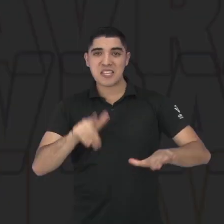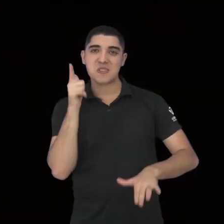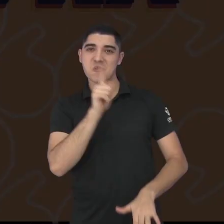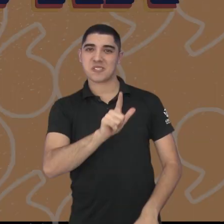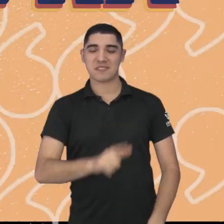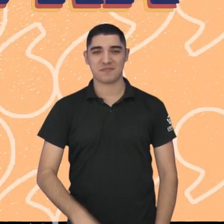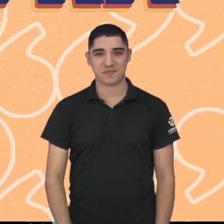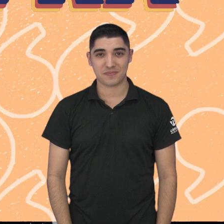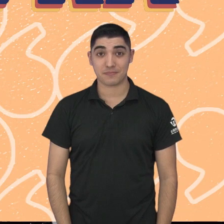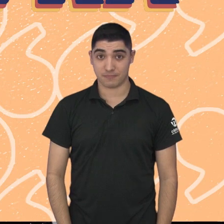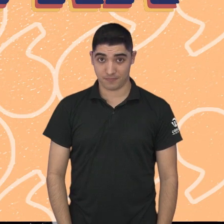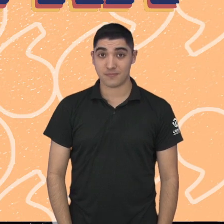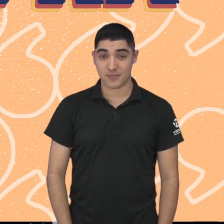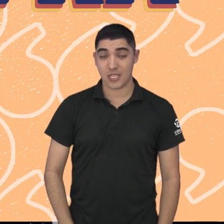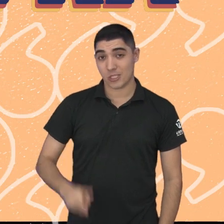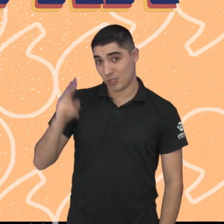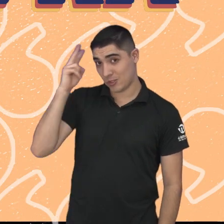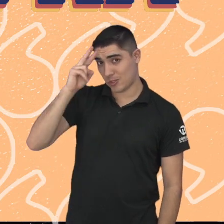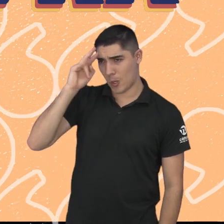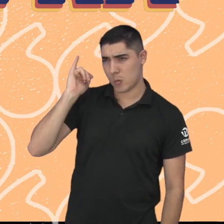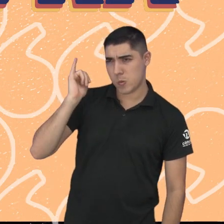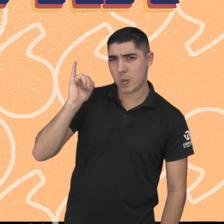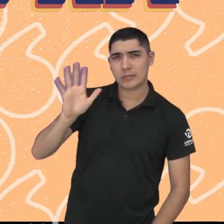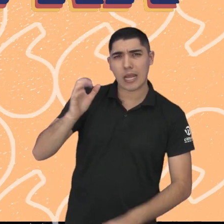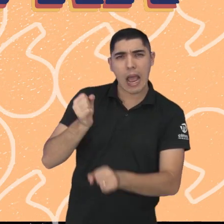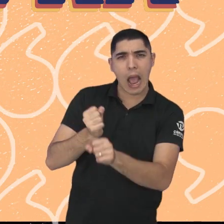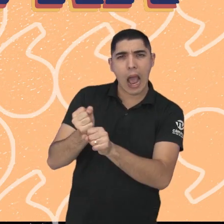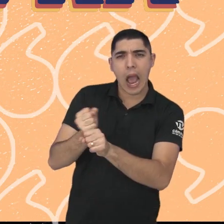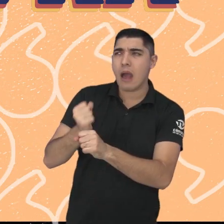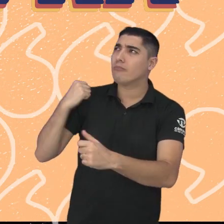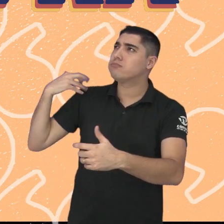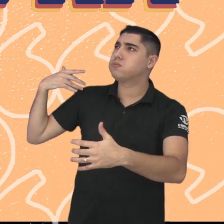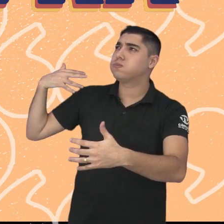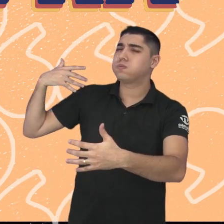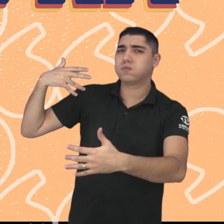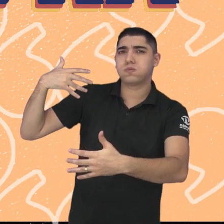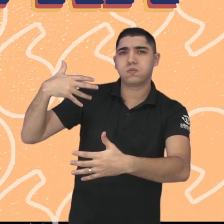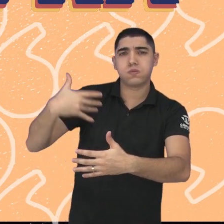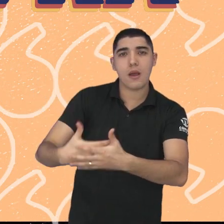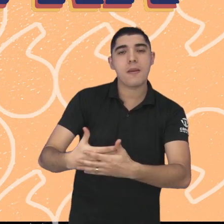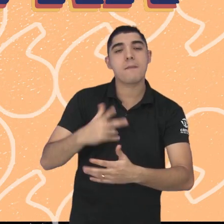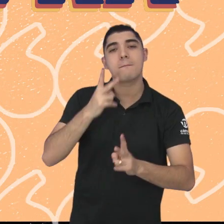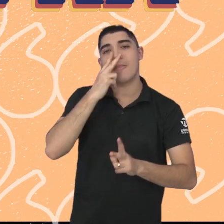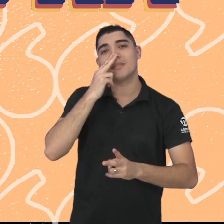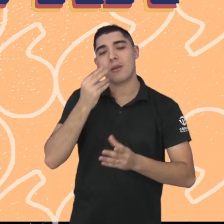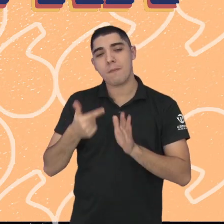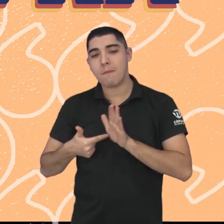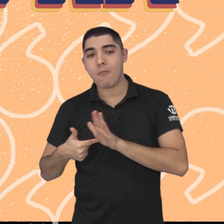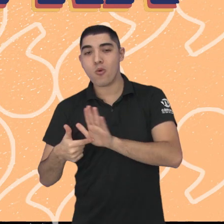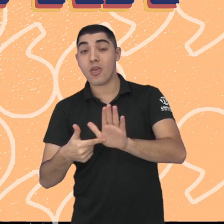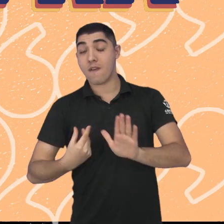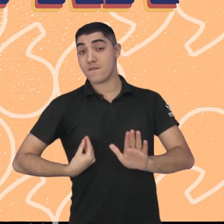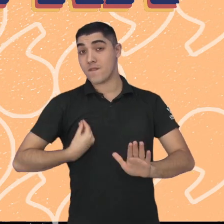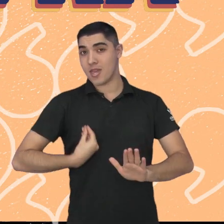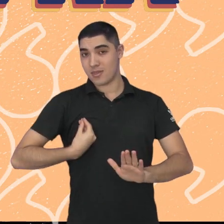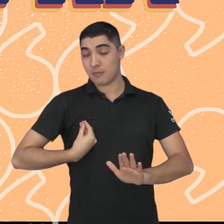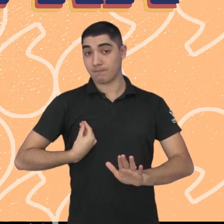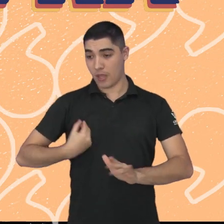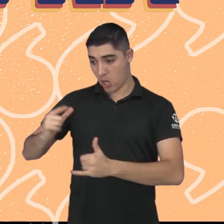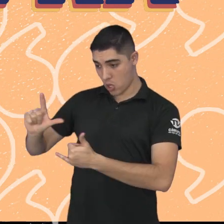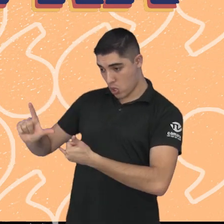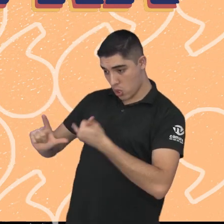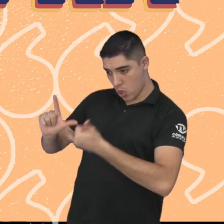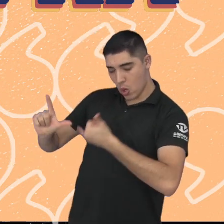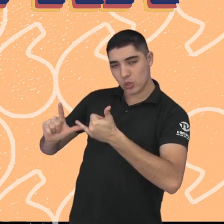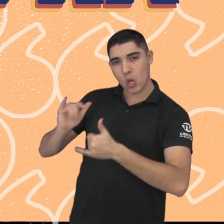criança. As histórias contadas há centenas de anos trazem consigo uma lição de vida. O trabalho lúdico